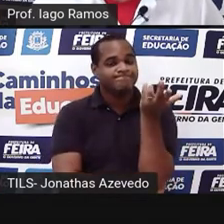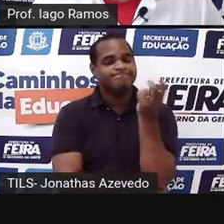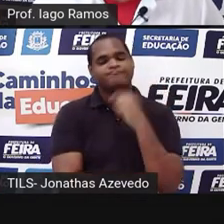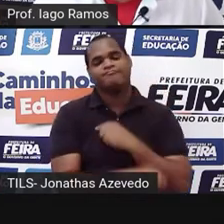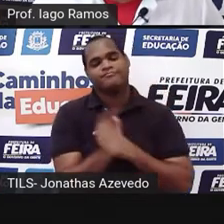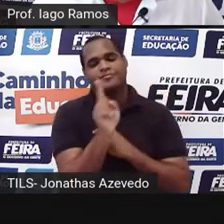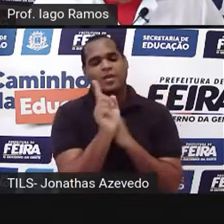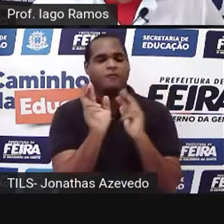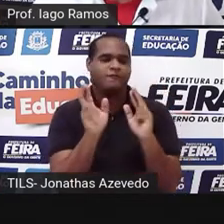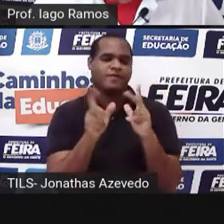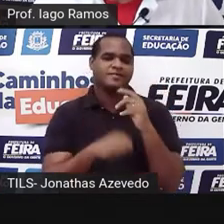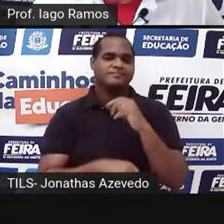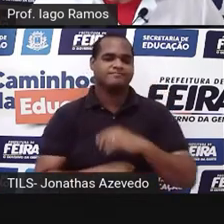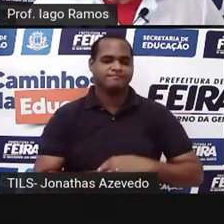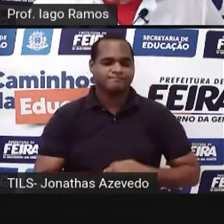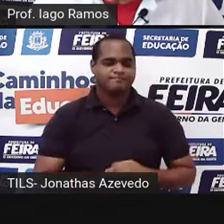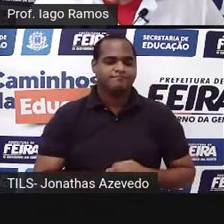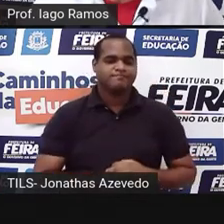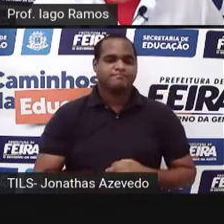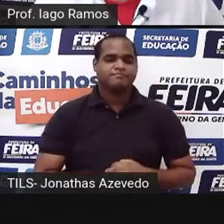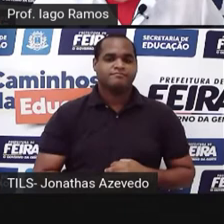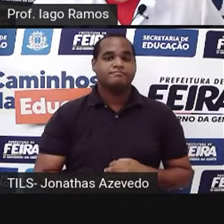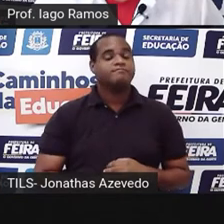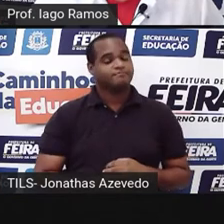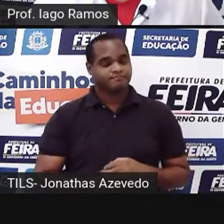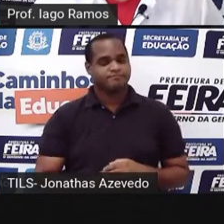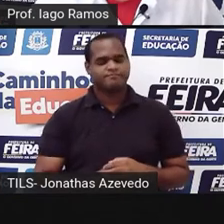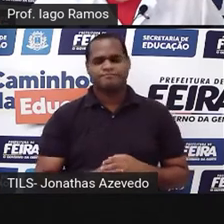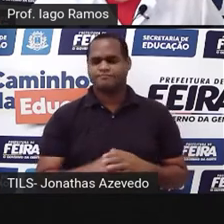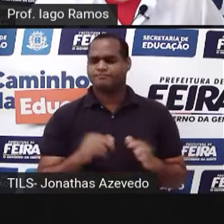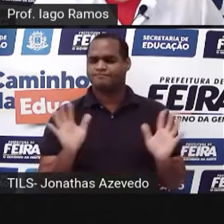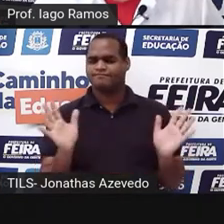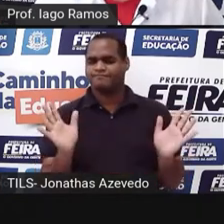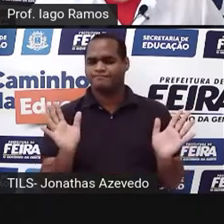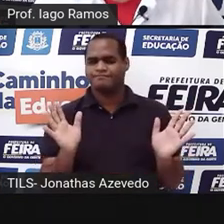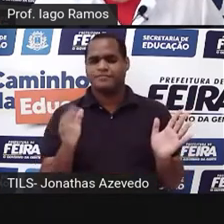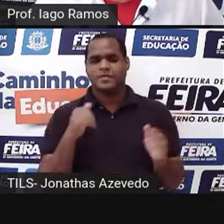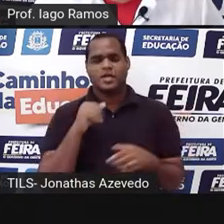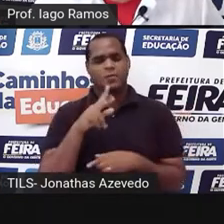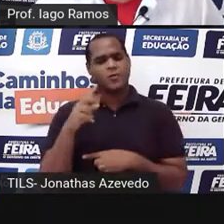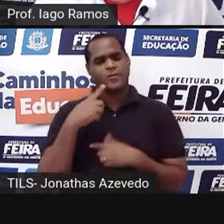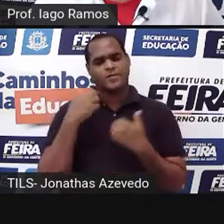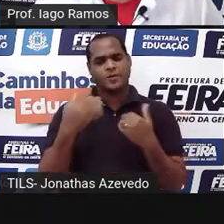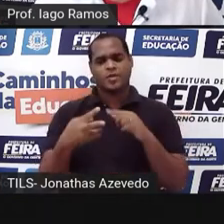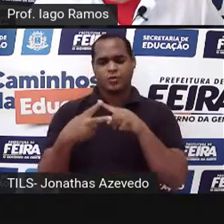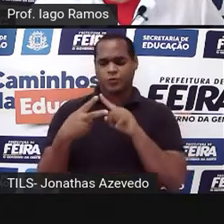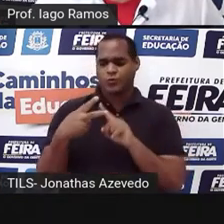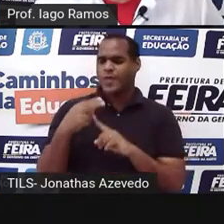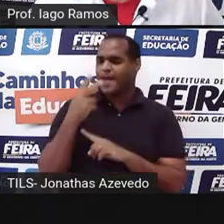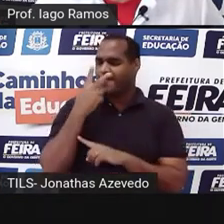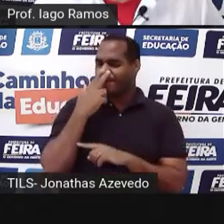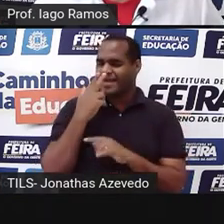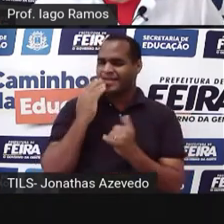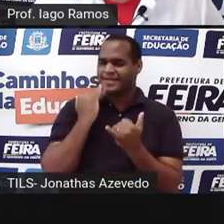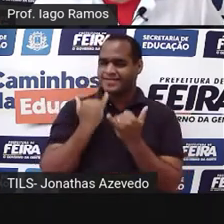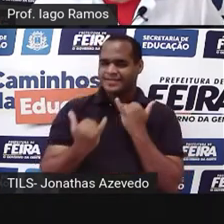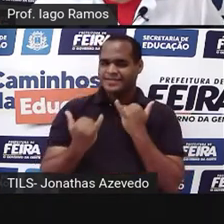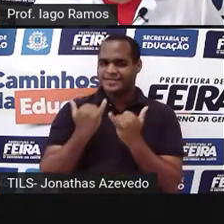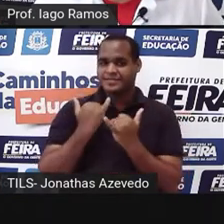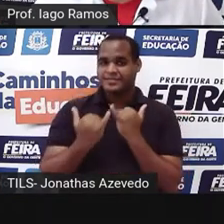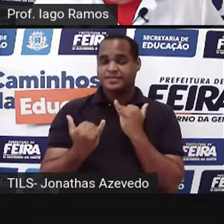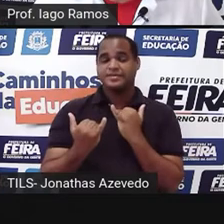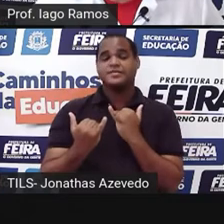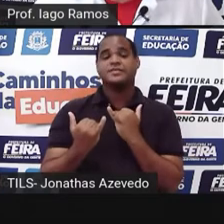Não exatamente. Ah, professor, é quando duas coisas são parecidas?